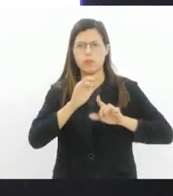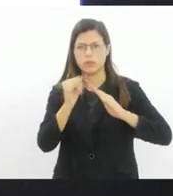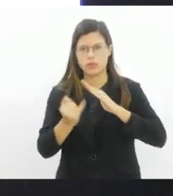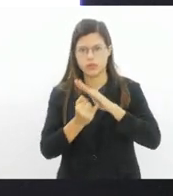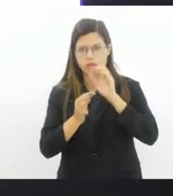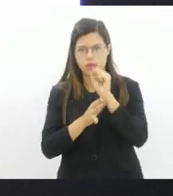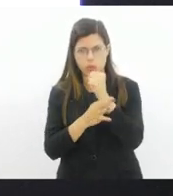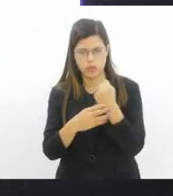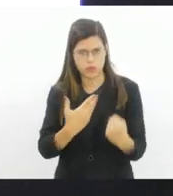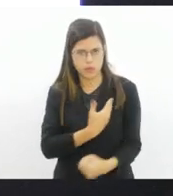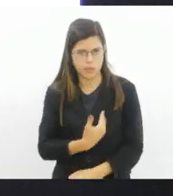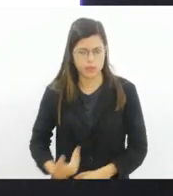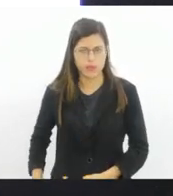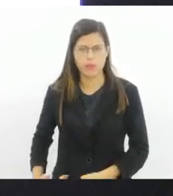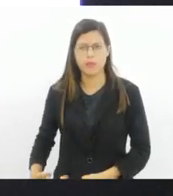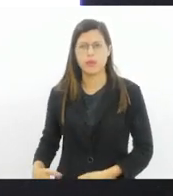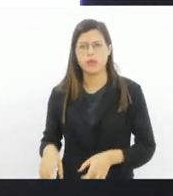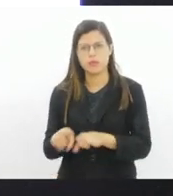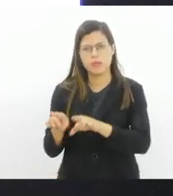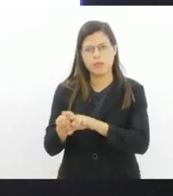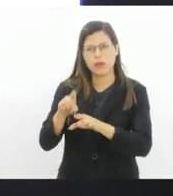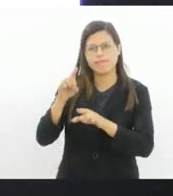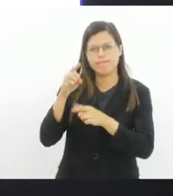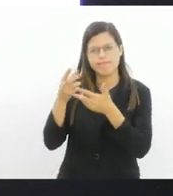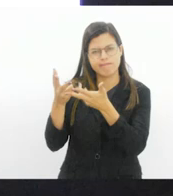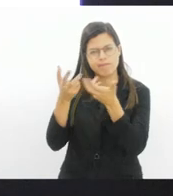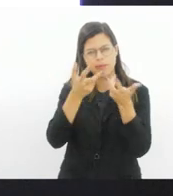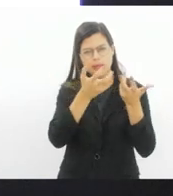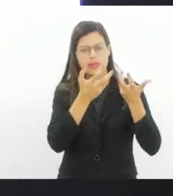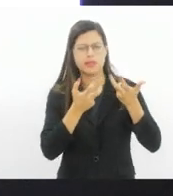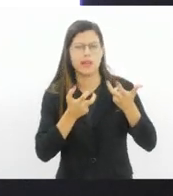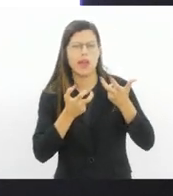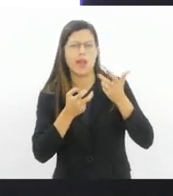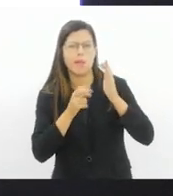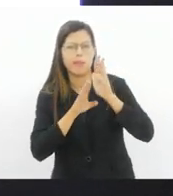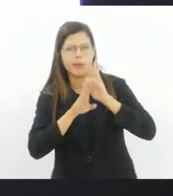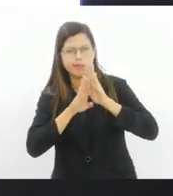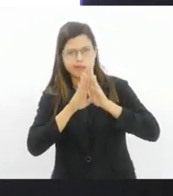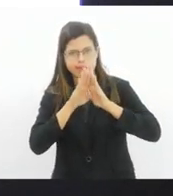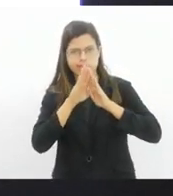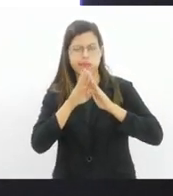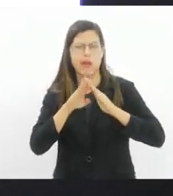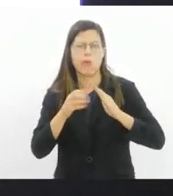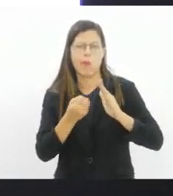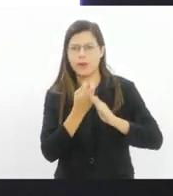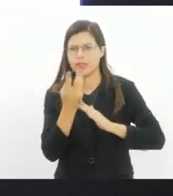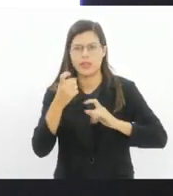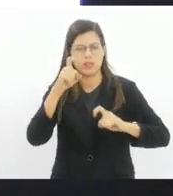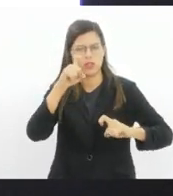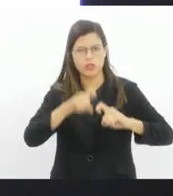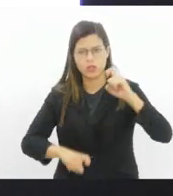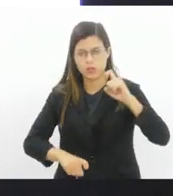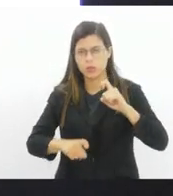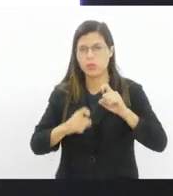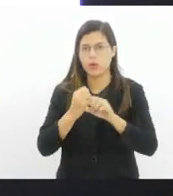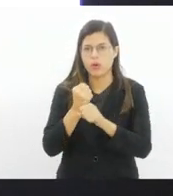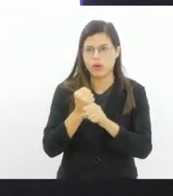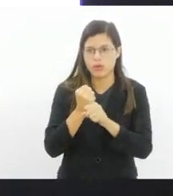Segurança Pública. A gente observa que um crescimento do número de estupros a partir de